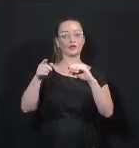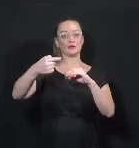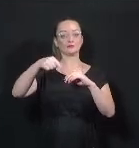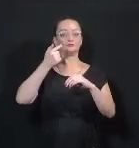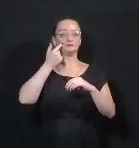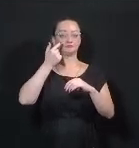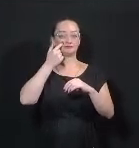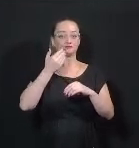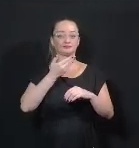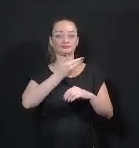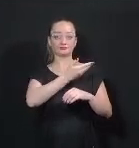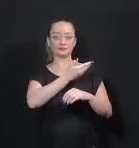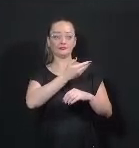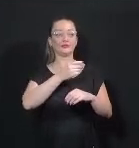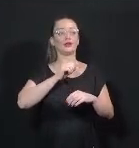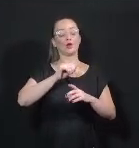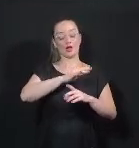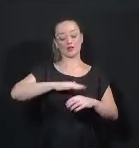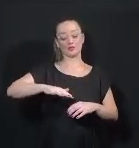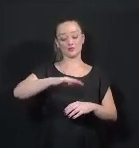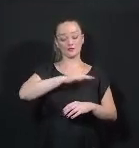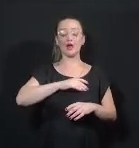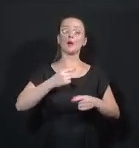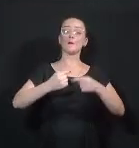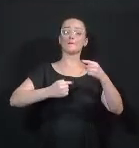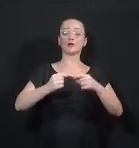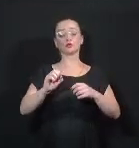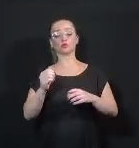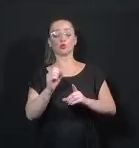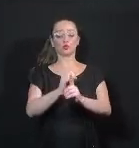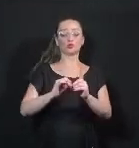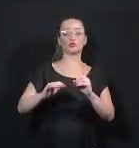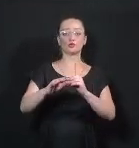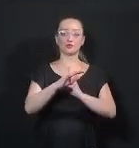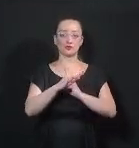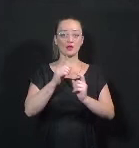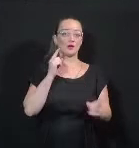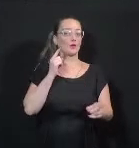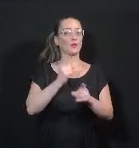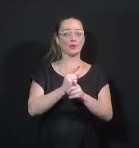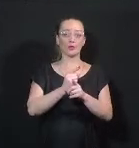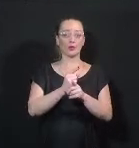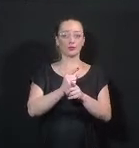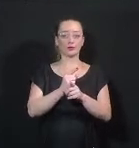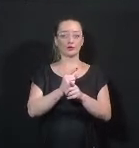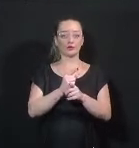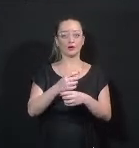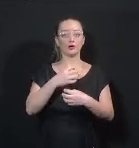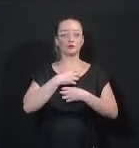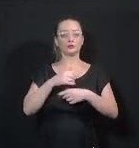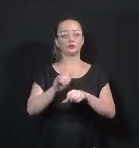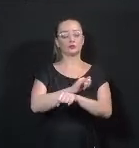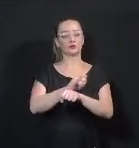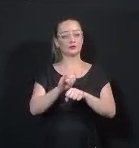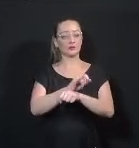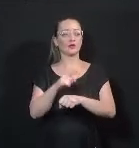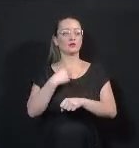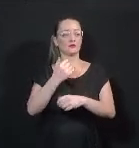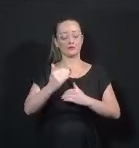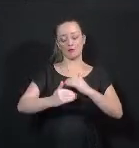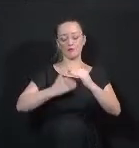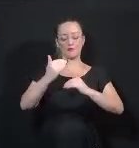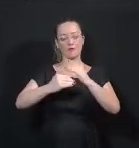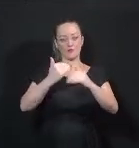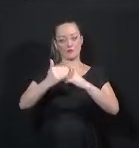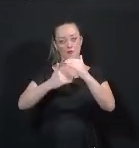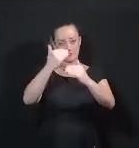em qual esfera política ou social encontram-se as condições para alavancar processos